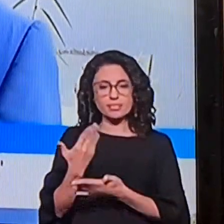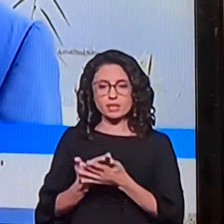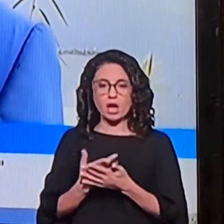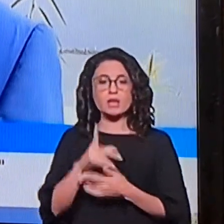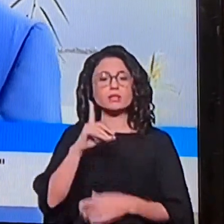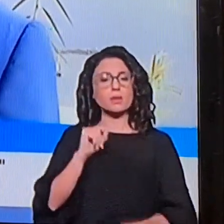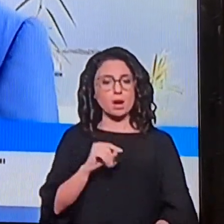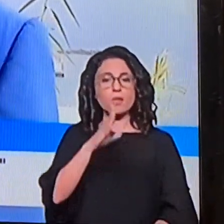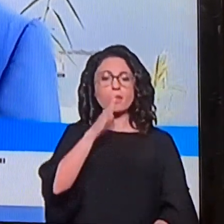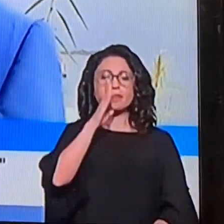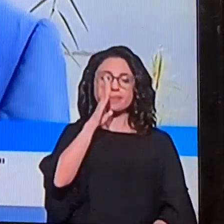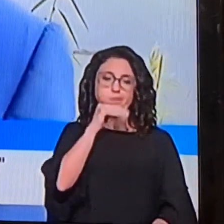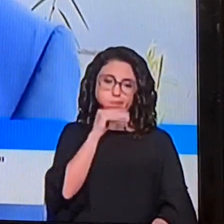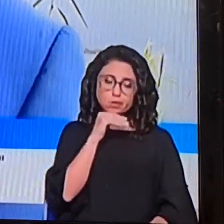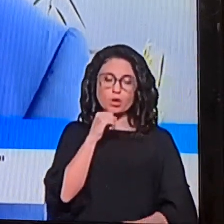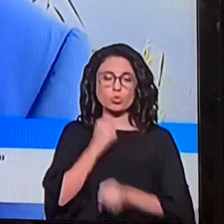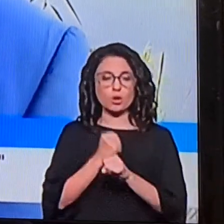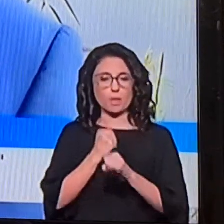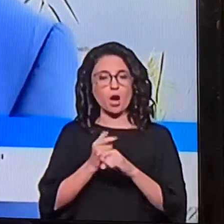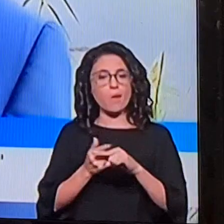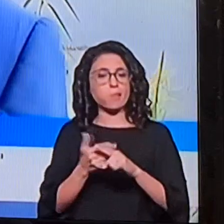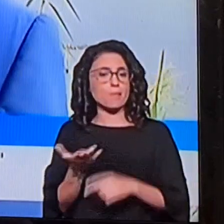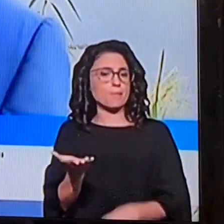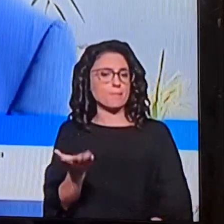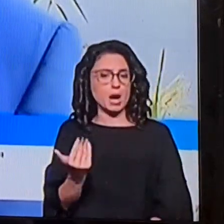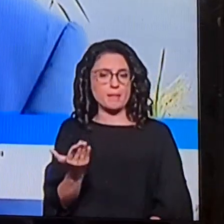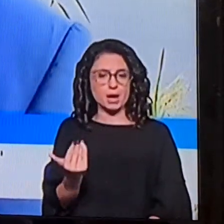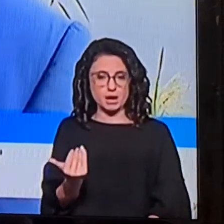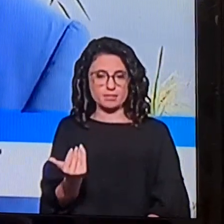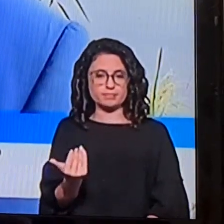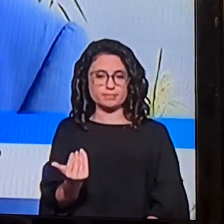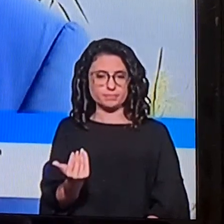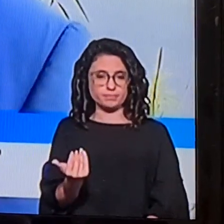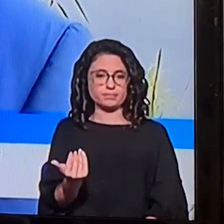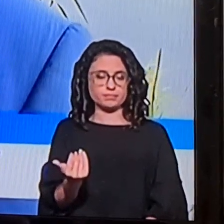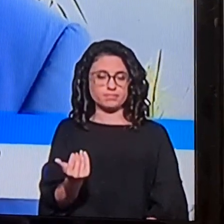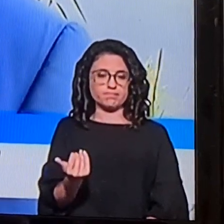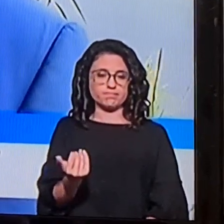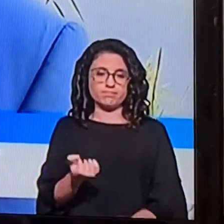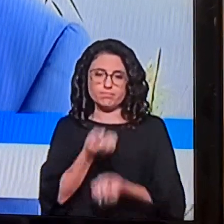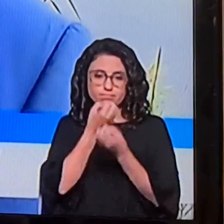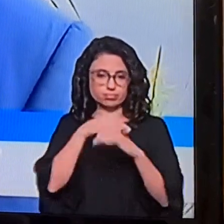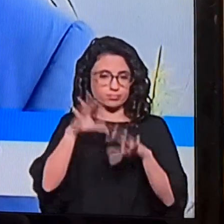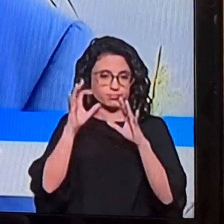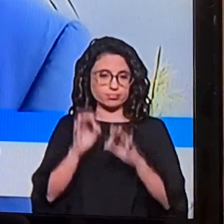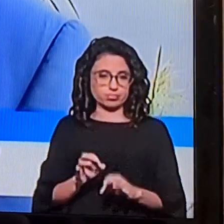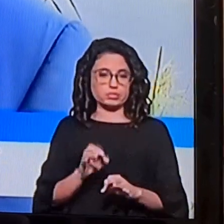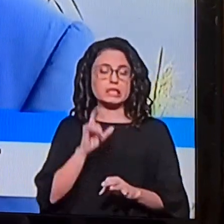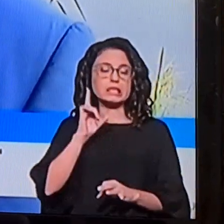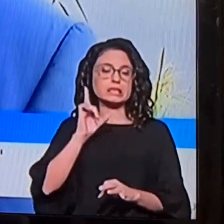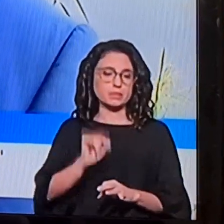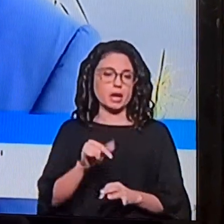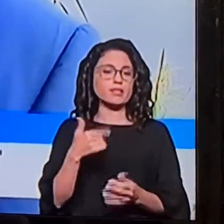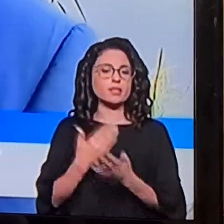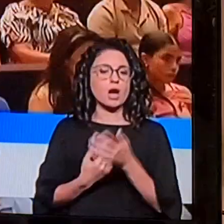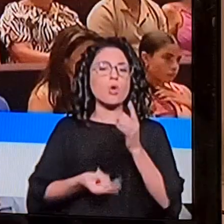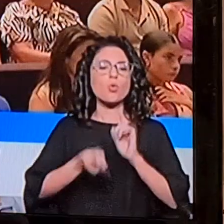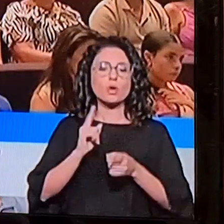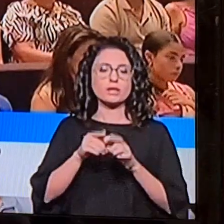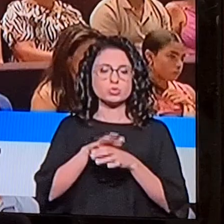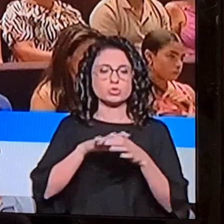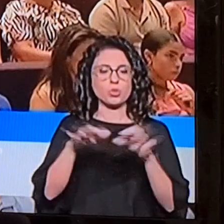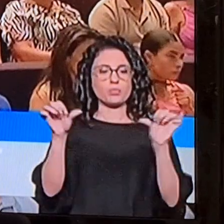agentes policiais e dos agentes judiciais no combate ao tráfico e, no fundo, um aumento desta